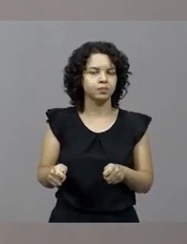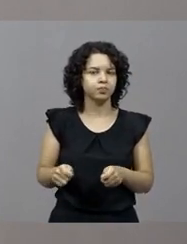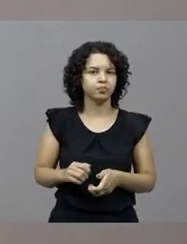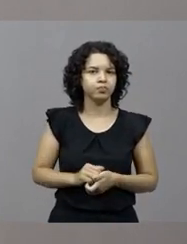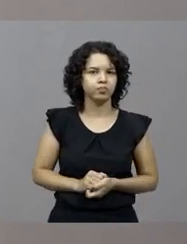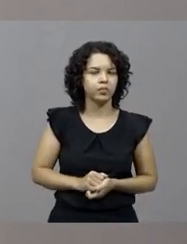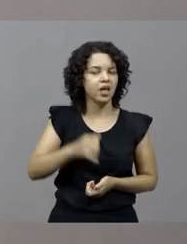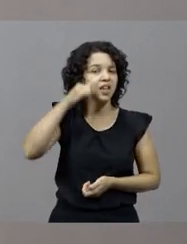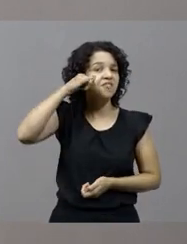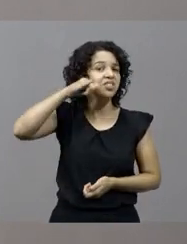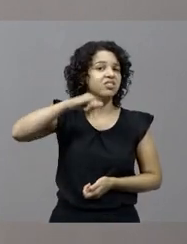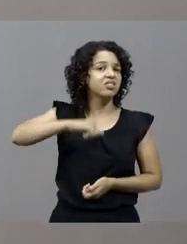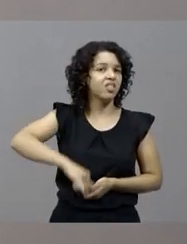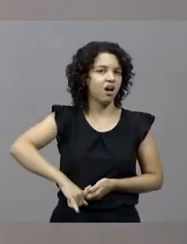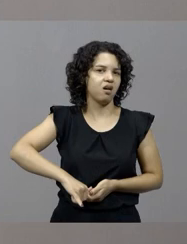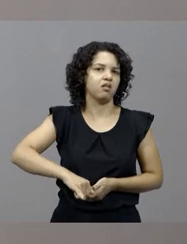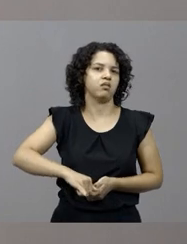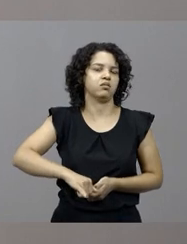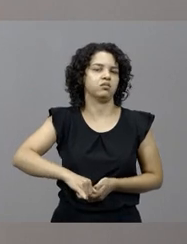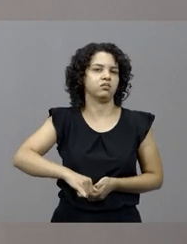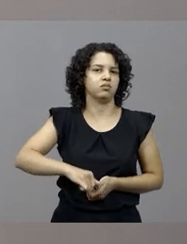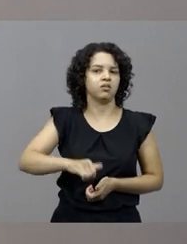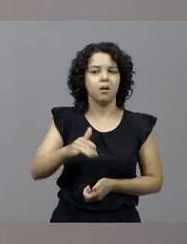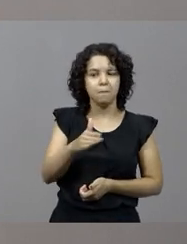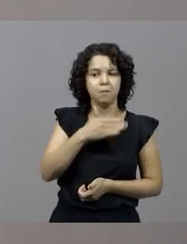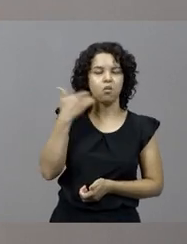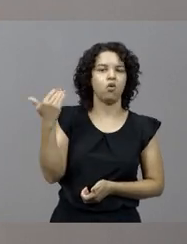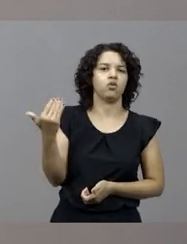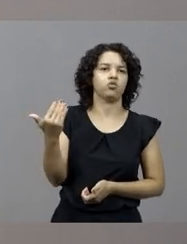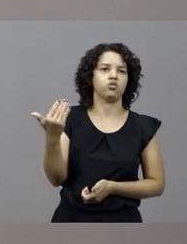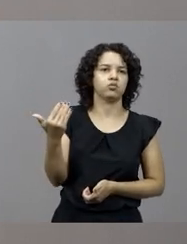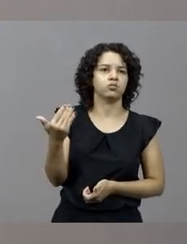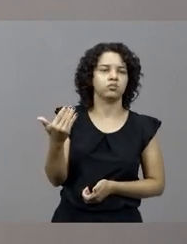para evitar aquele momento. Todas.